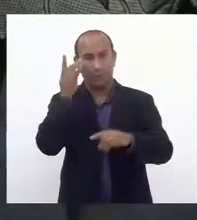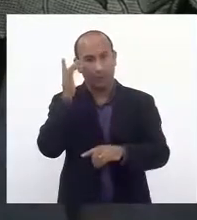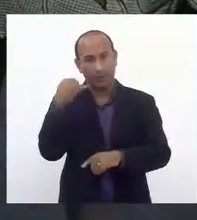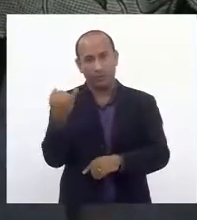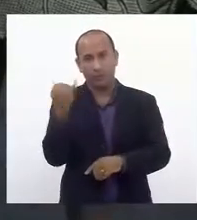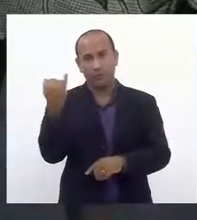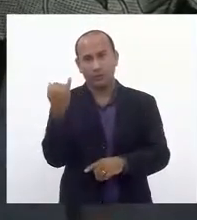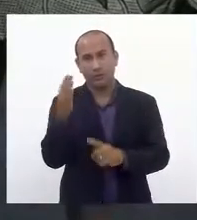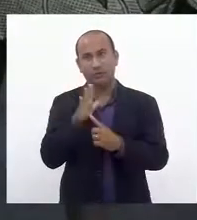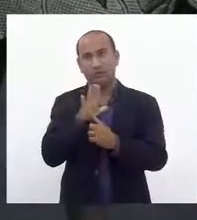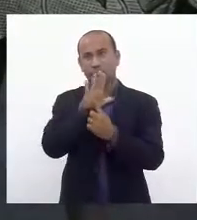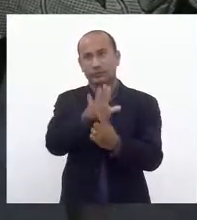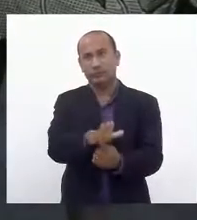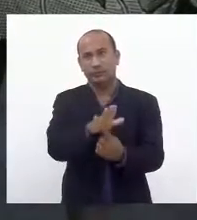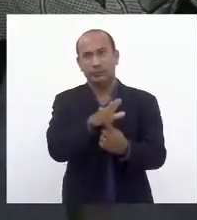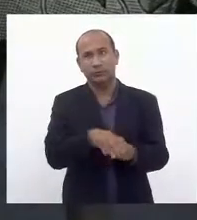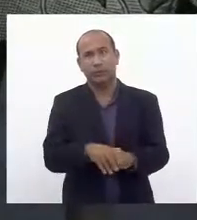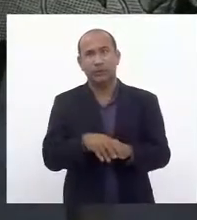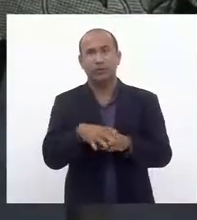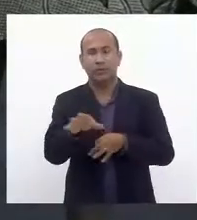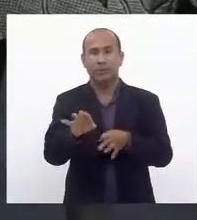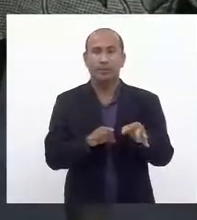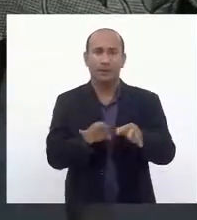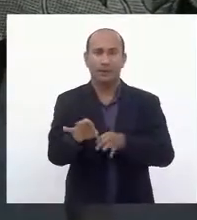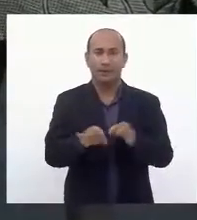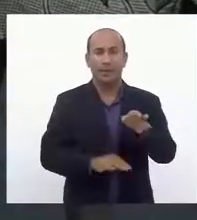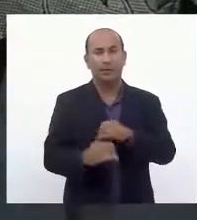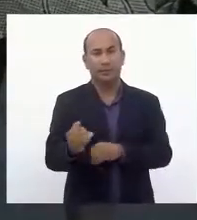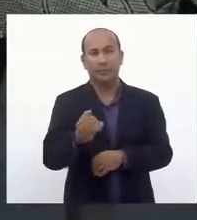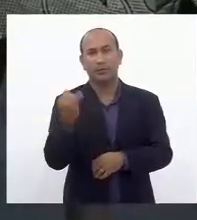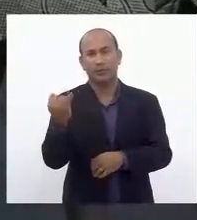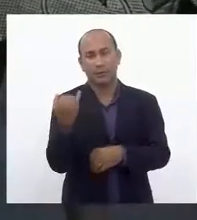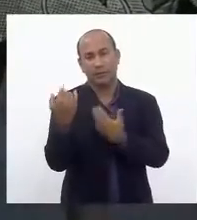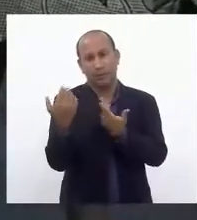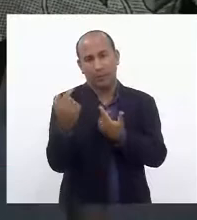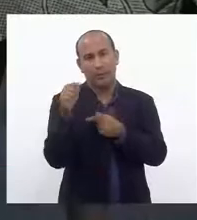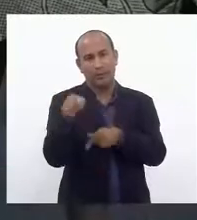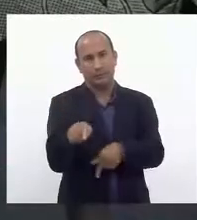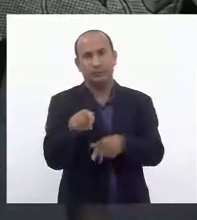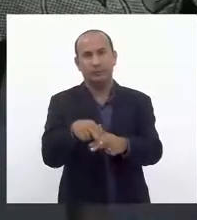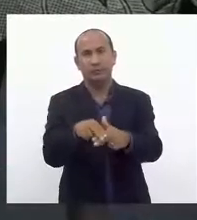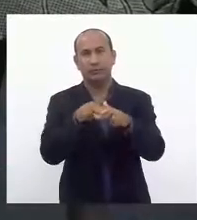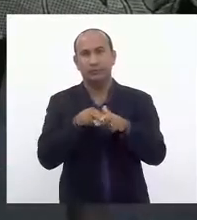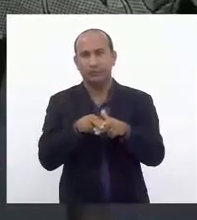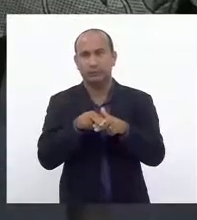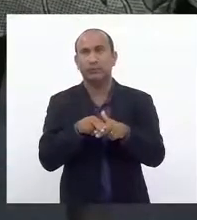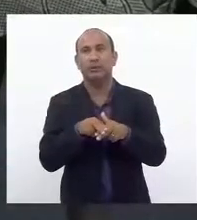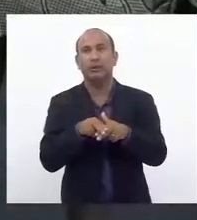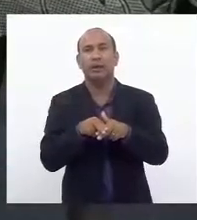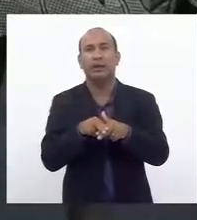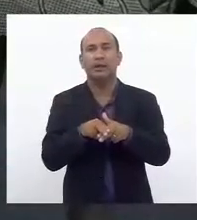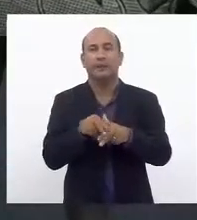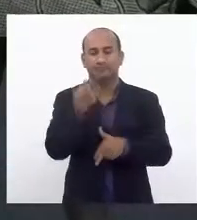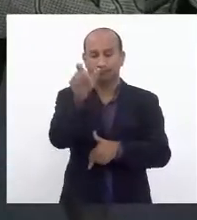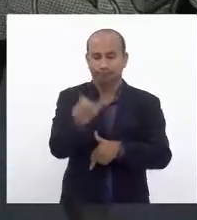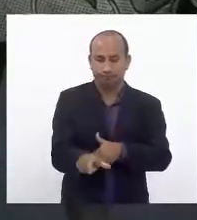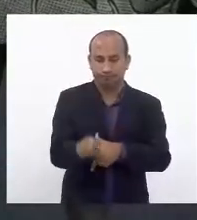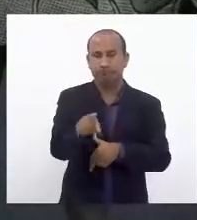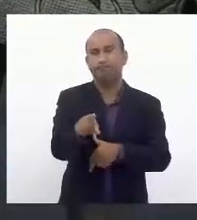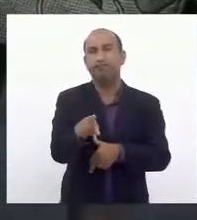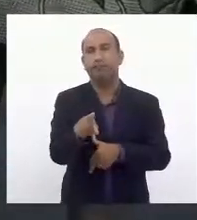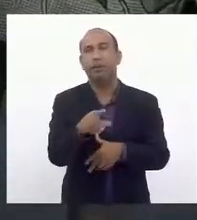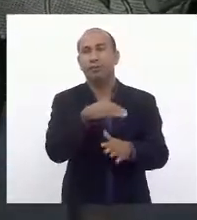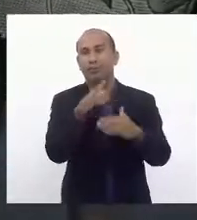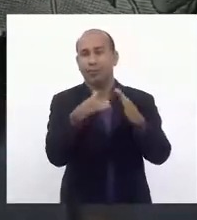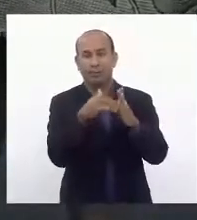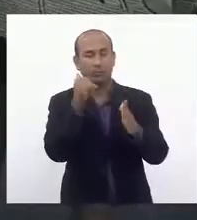importante a representatividade num projeto fundamental como esse, de autoria de Vossa Excelência, de todas